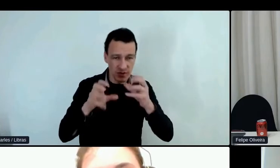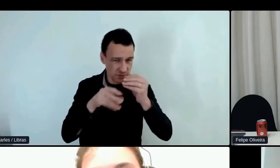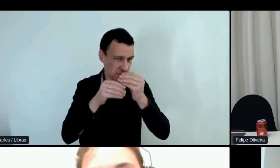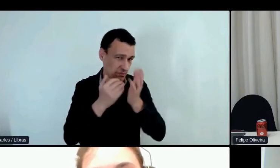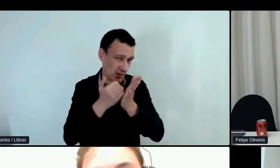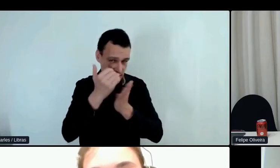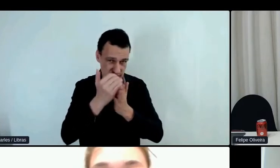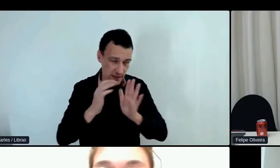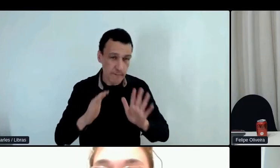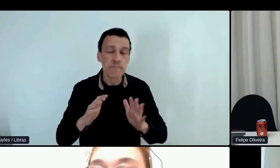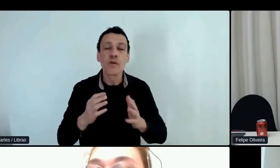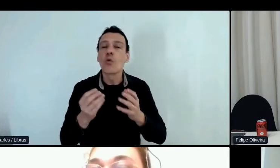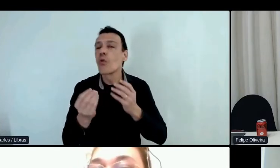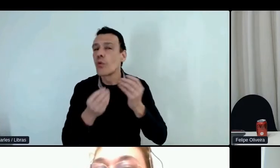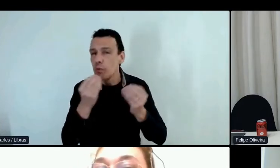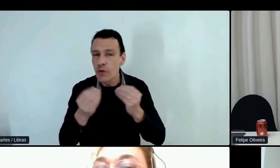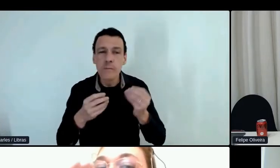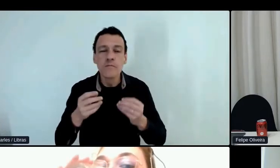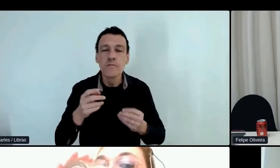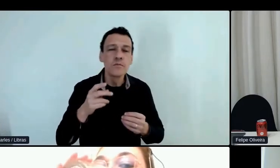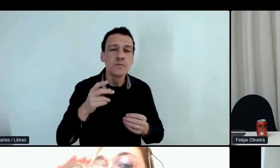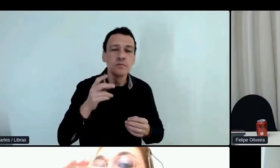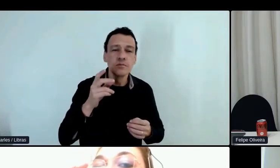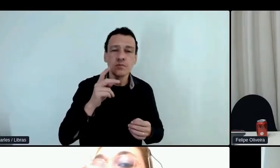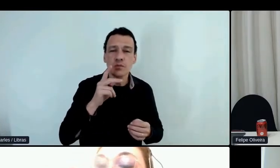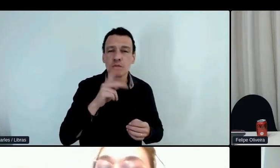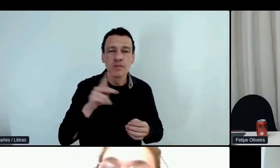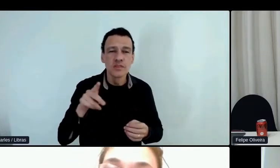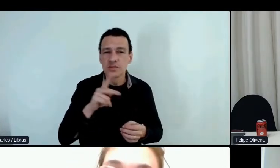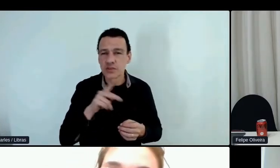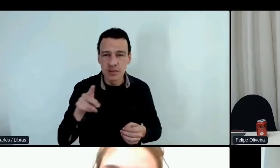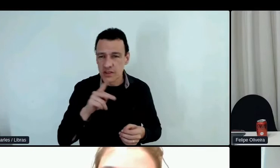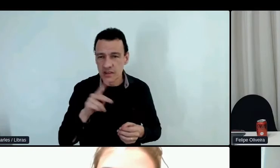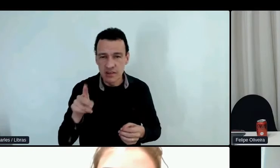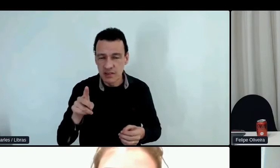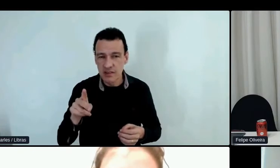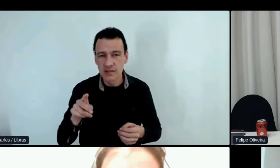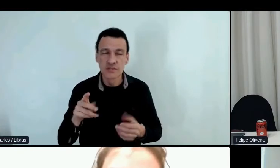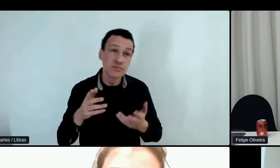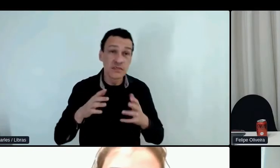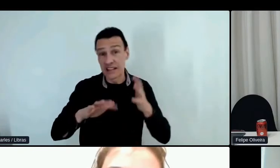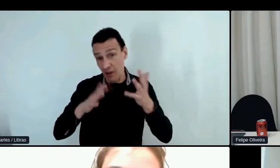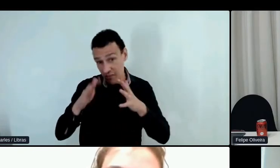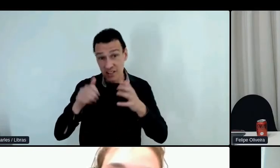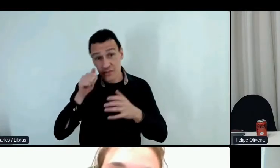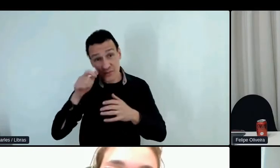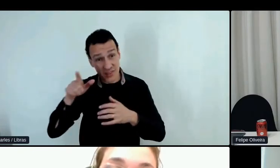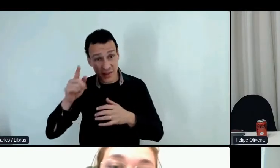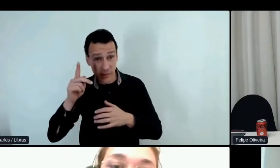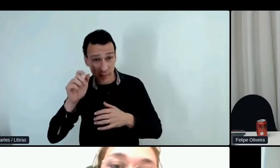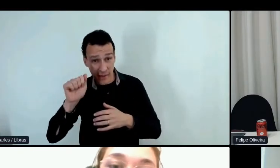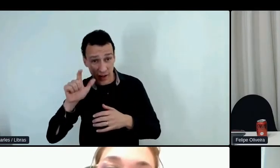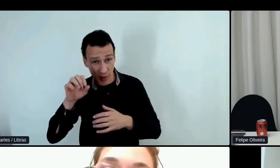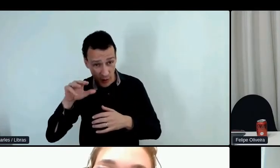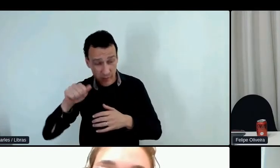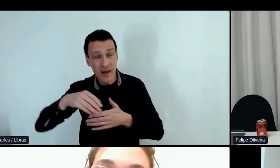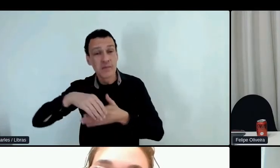grande. O outro ponto né? E aí eu acho que a Paloma e a Cátia podem contribuir nesse lado também, né? Como